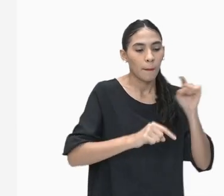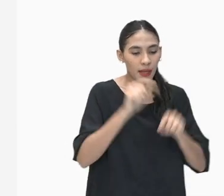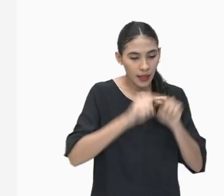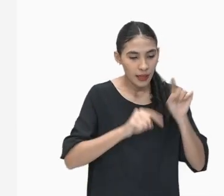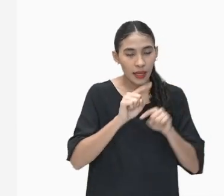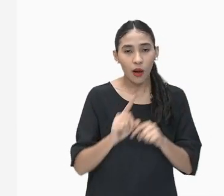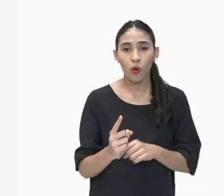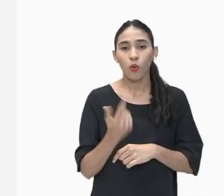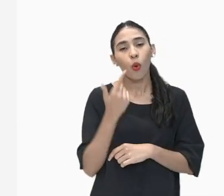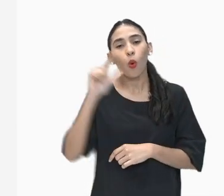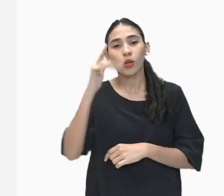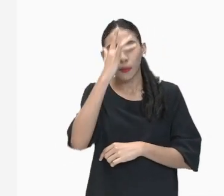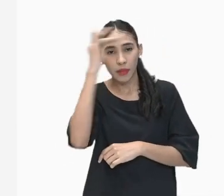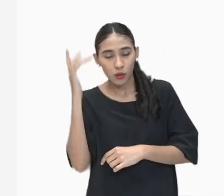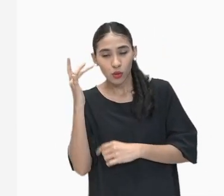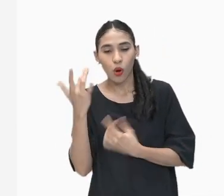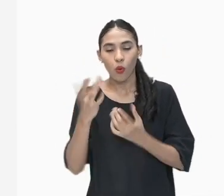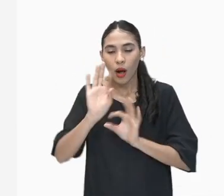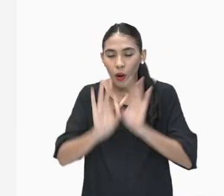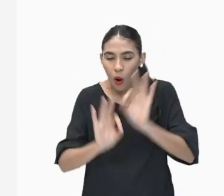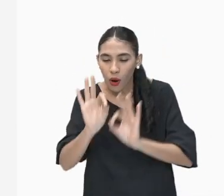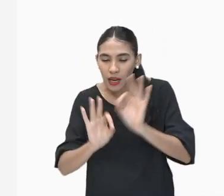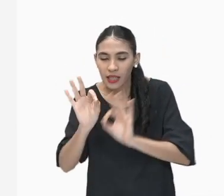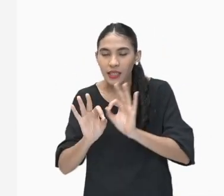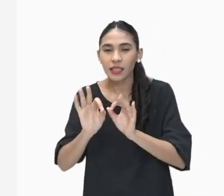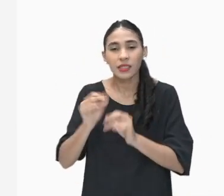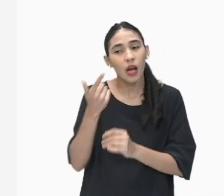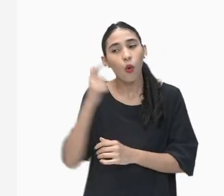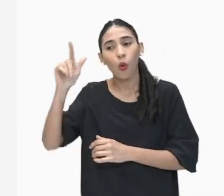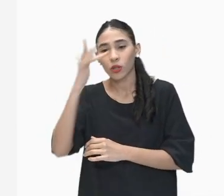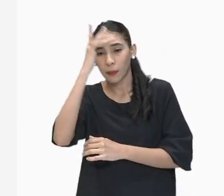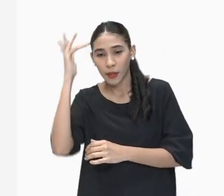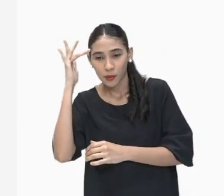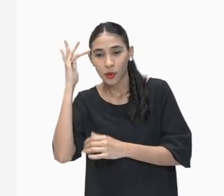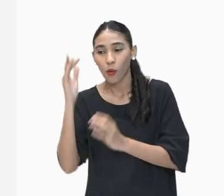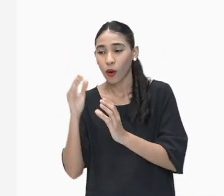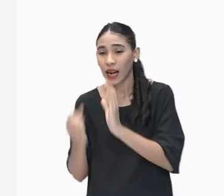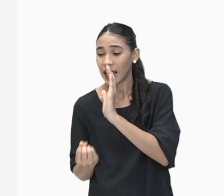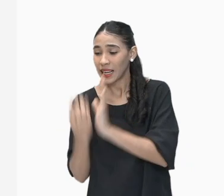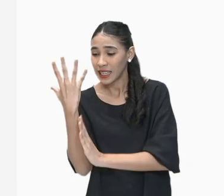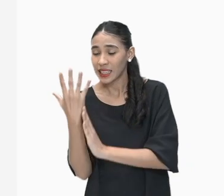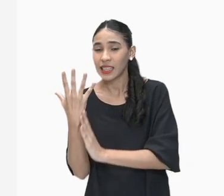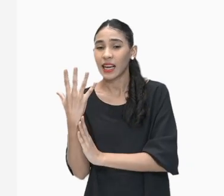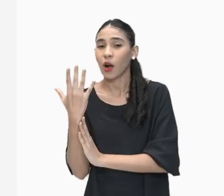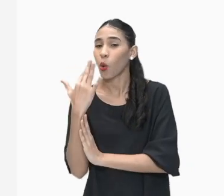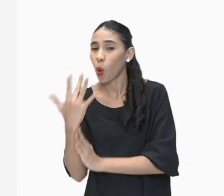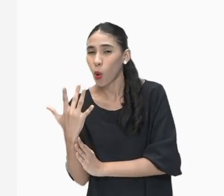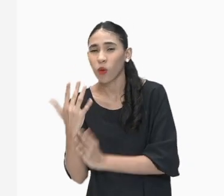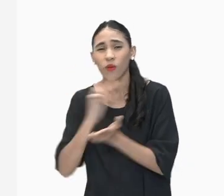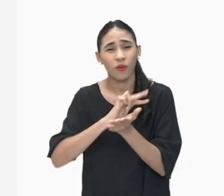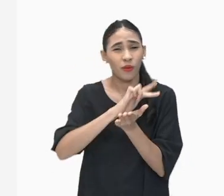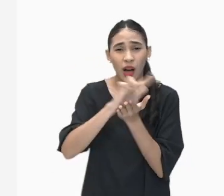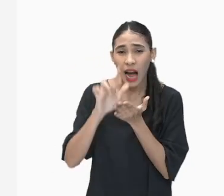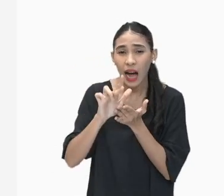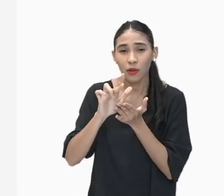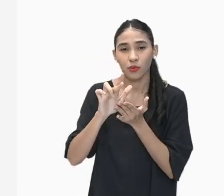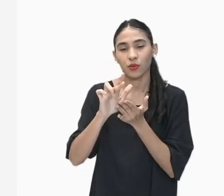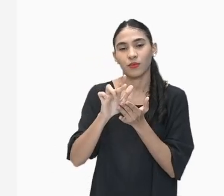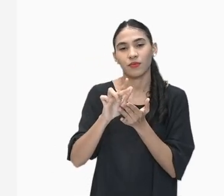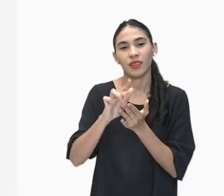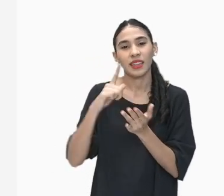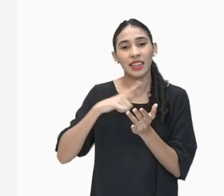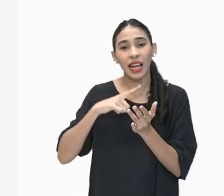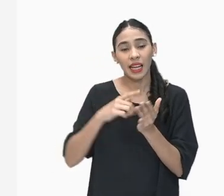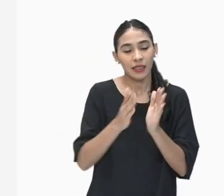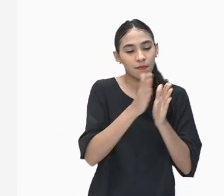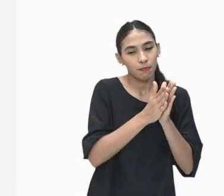vai colocar, né, o rosto do sapato, outro vai colocar o salto e no final você vai ter o sapato pronto. Então você vai ter uma divisão de